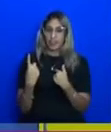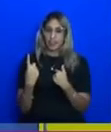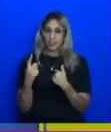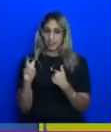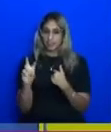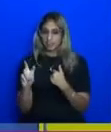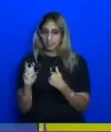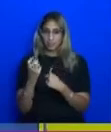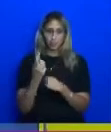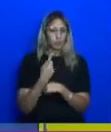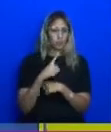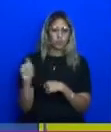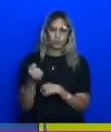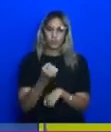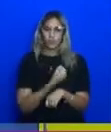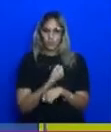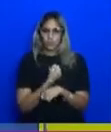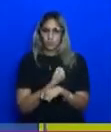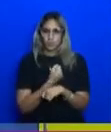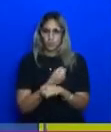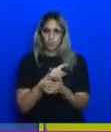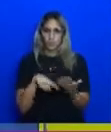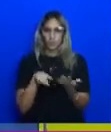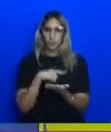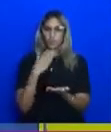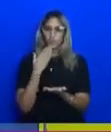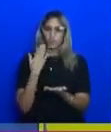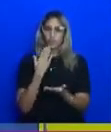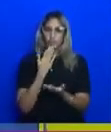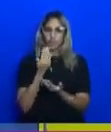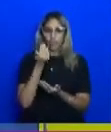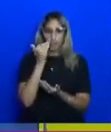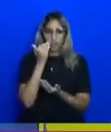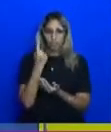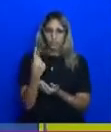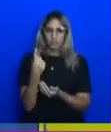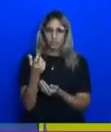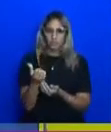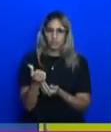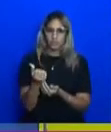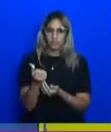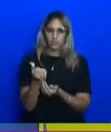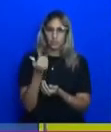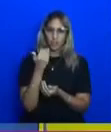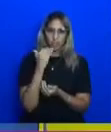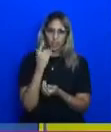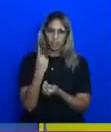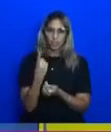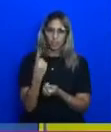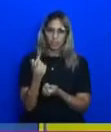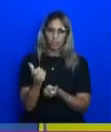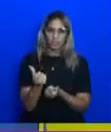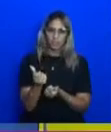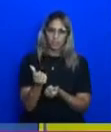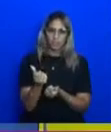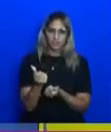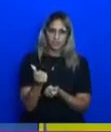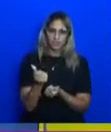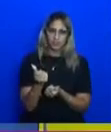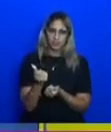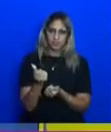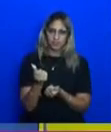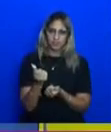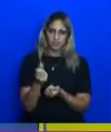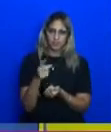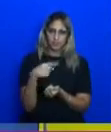15º e último número da Loto Fácil. Bola rosa 16, rosa número 16. E as